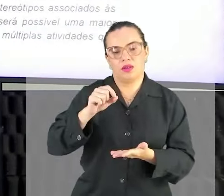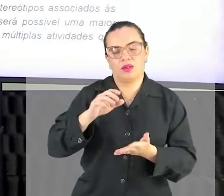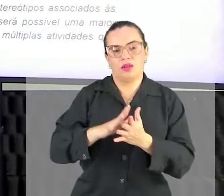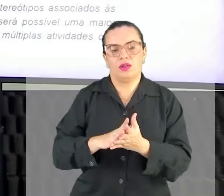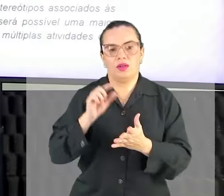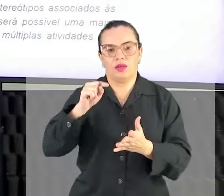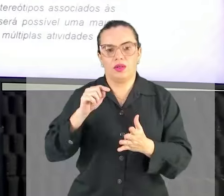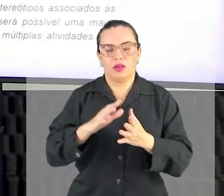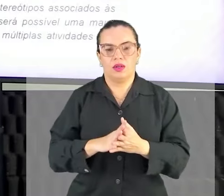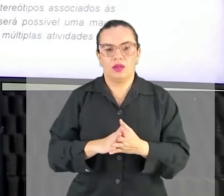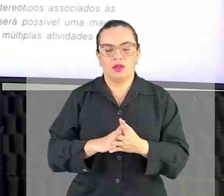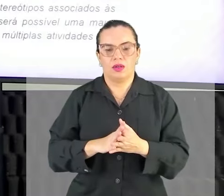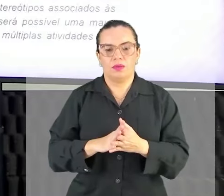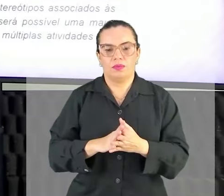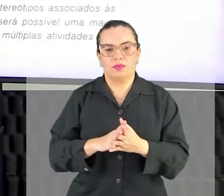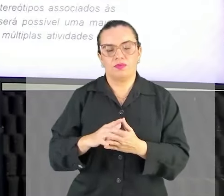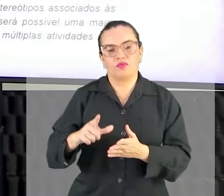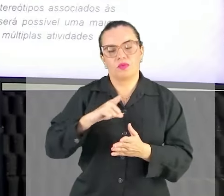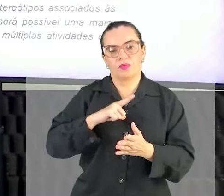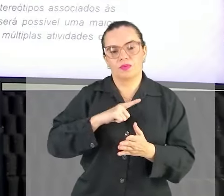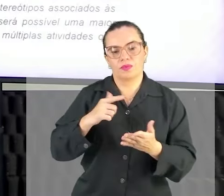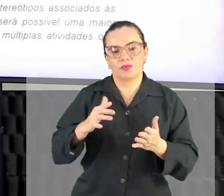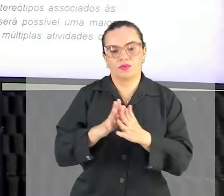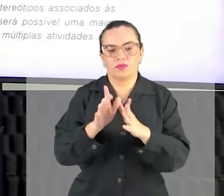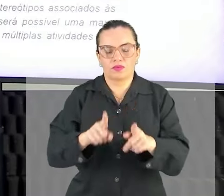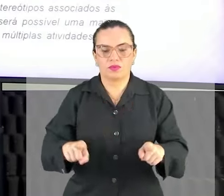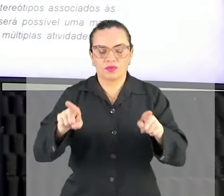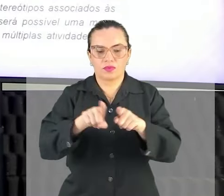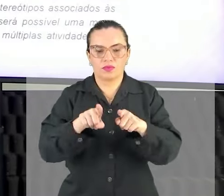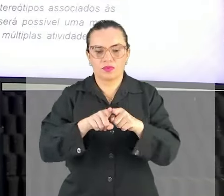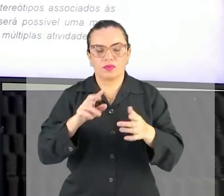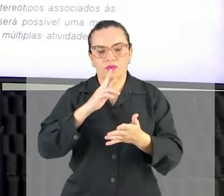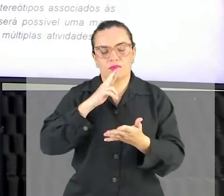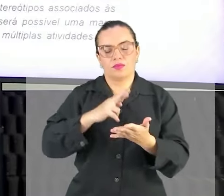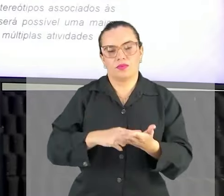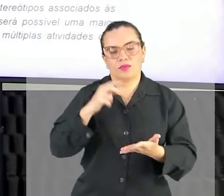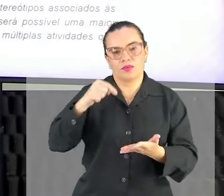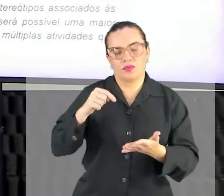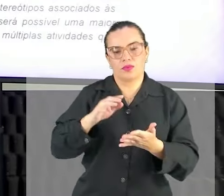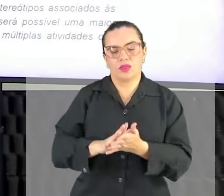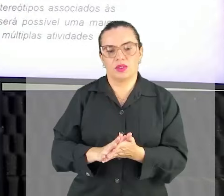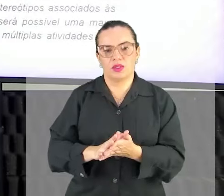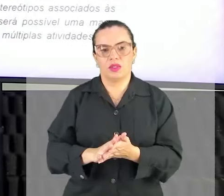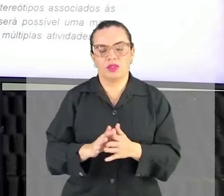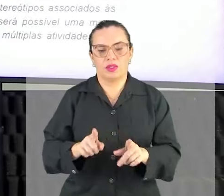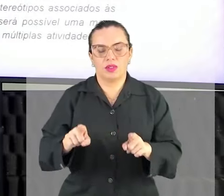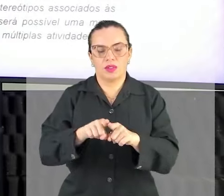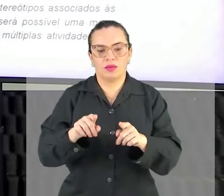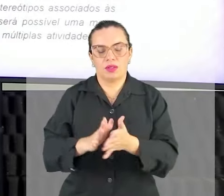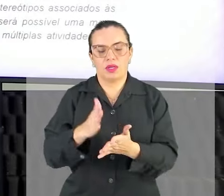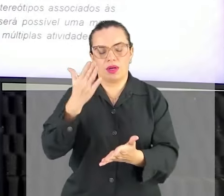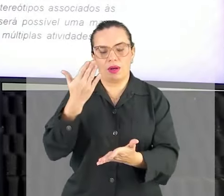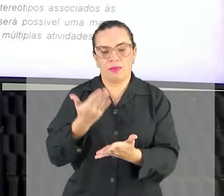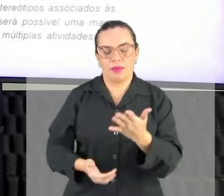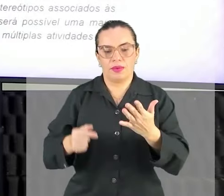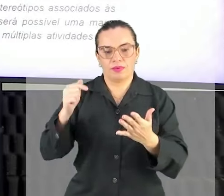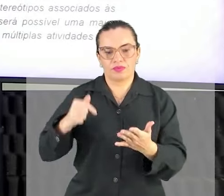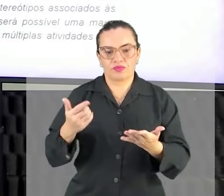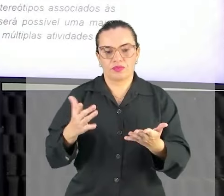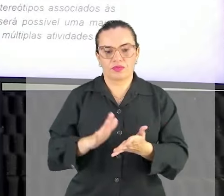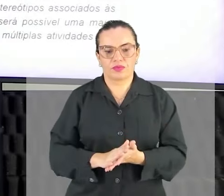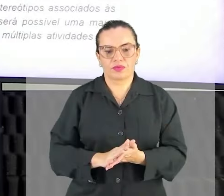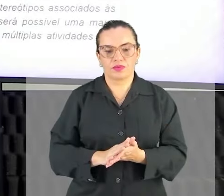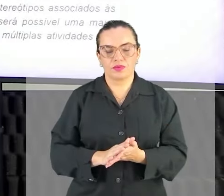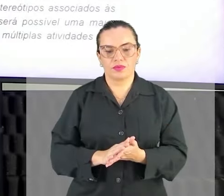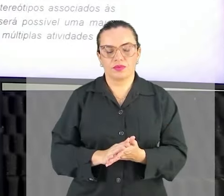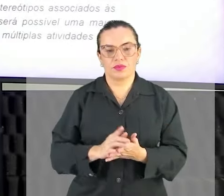foi o primeiro desafio dele citado, como também ele fala a respeito da precarização. Legal. Paralelamente,